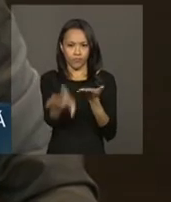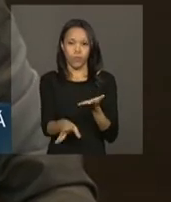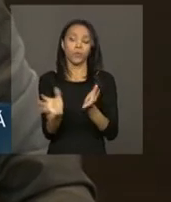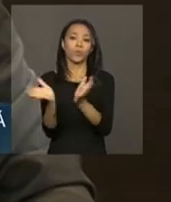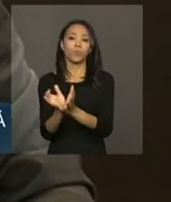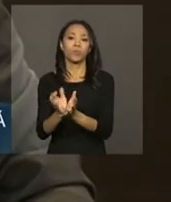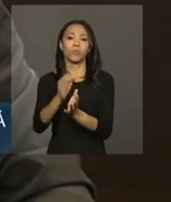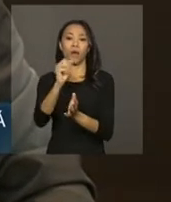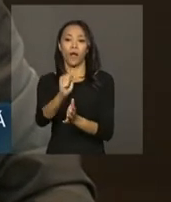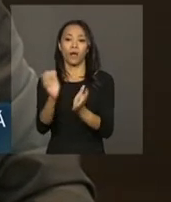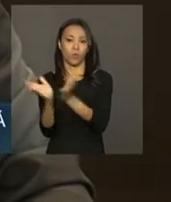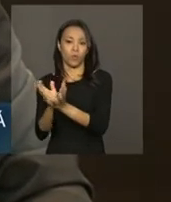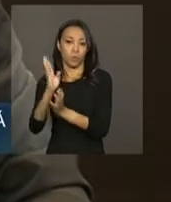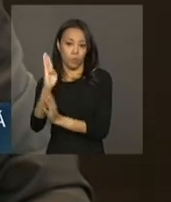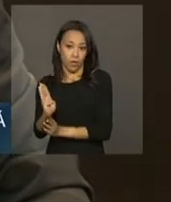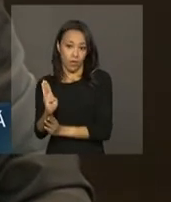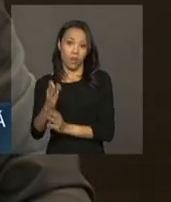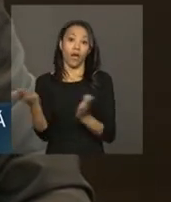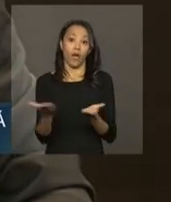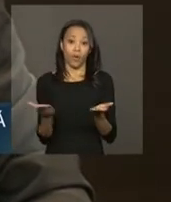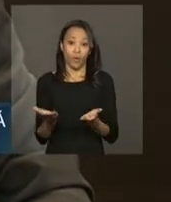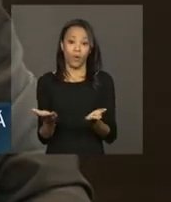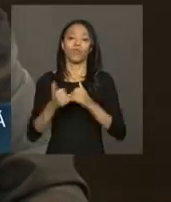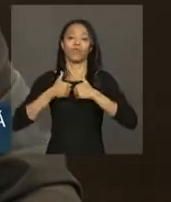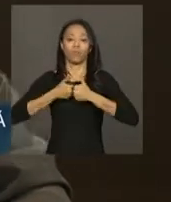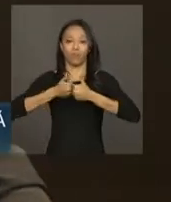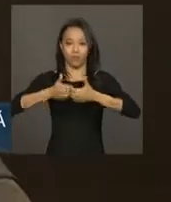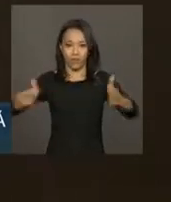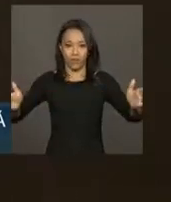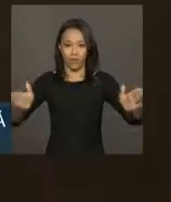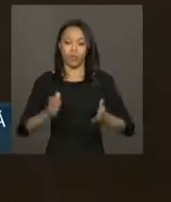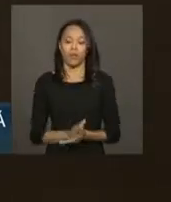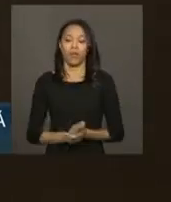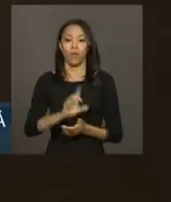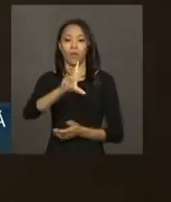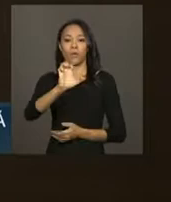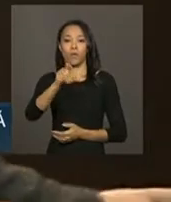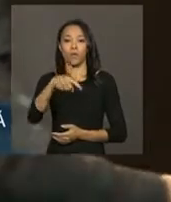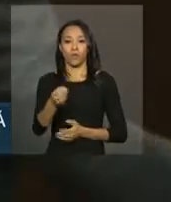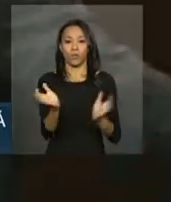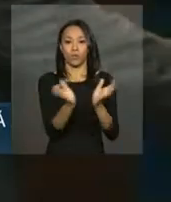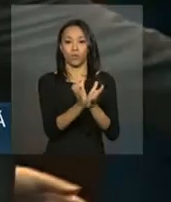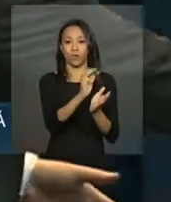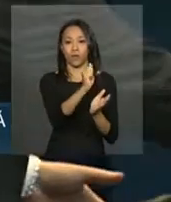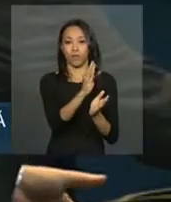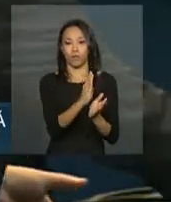e lote B em seguida darei início ao lilão do lote A